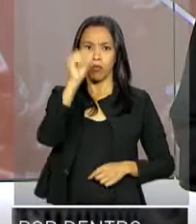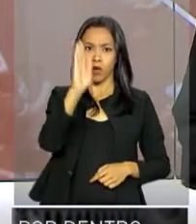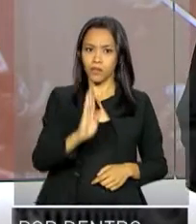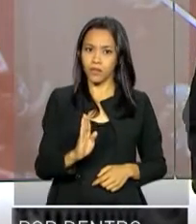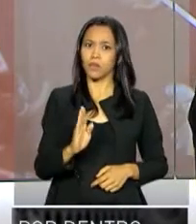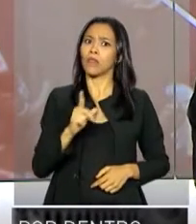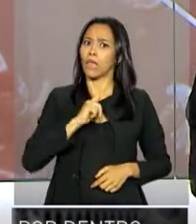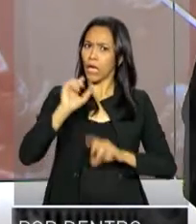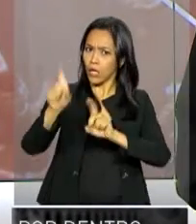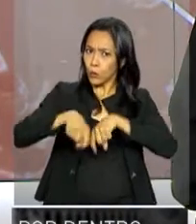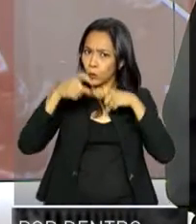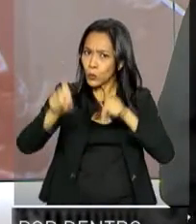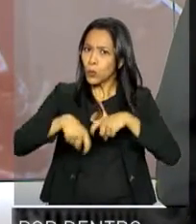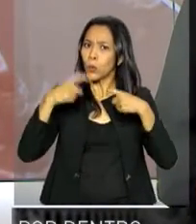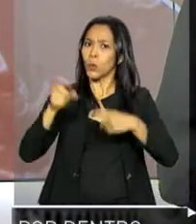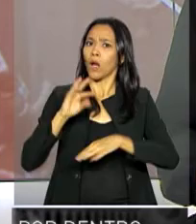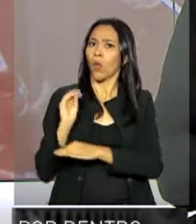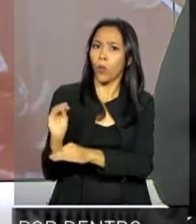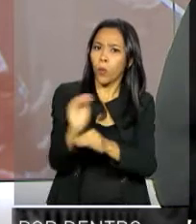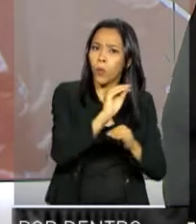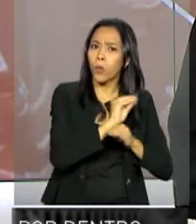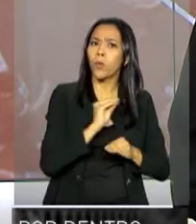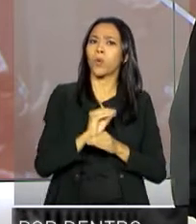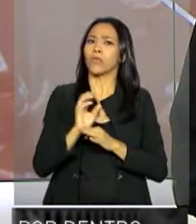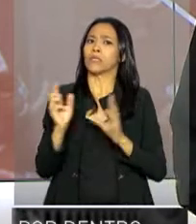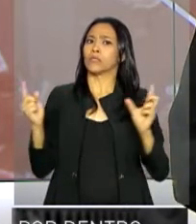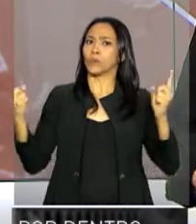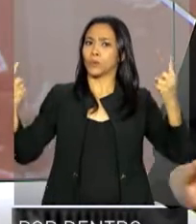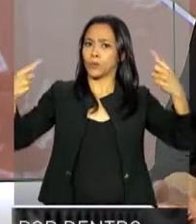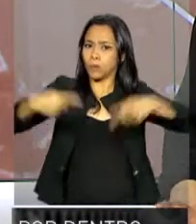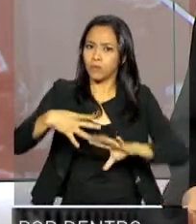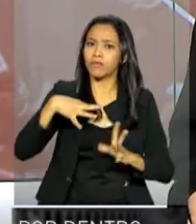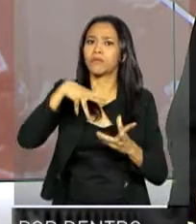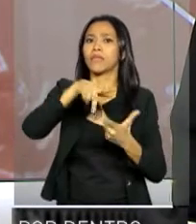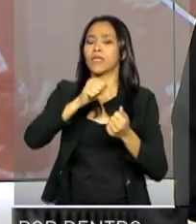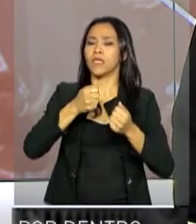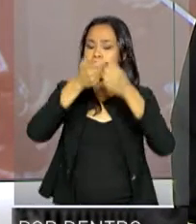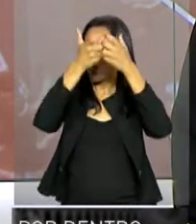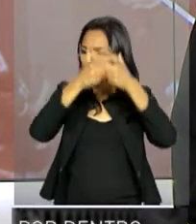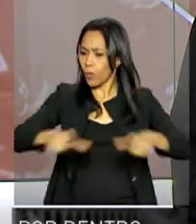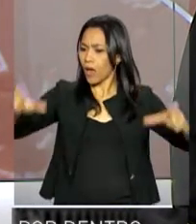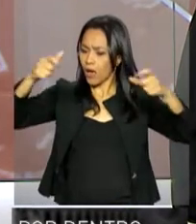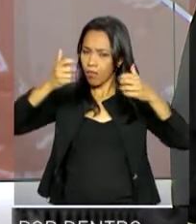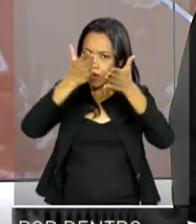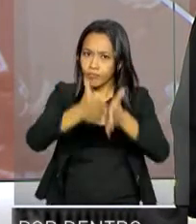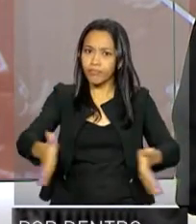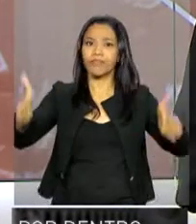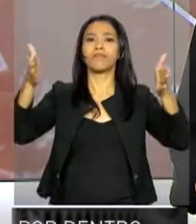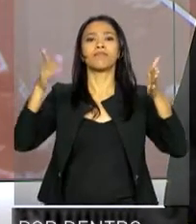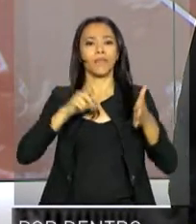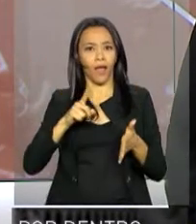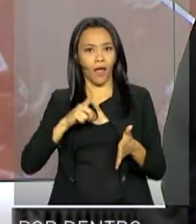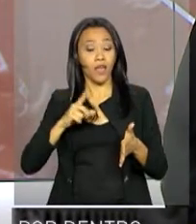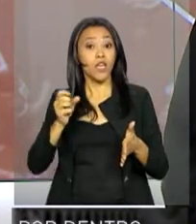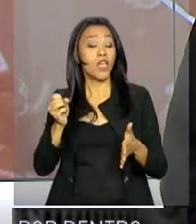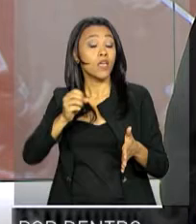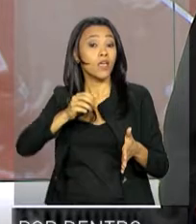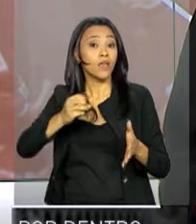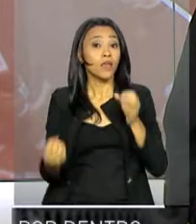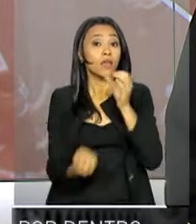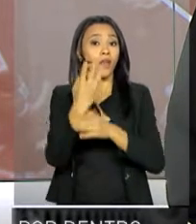brasil tem uma agricultura sustentável competitiva e com muito espaço para crescer e para criar novas